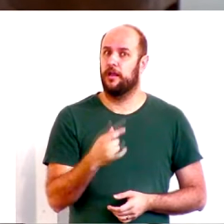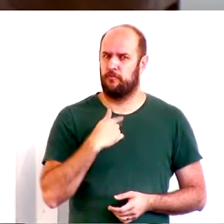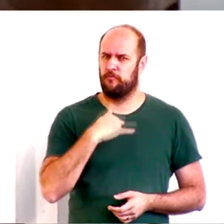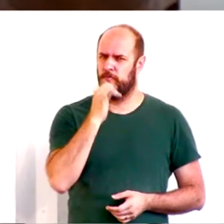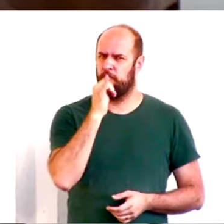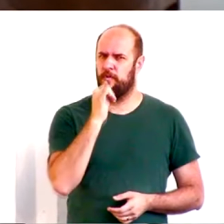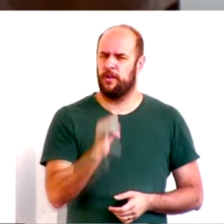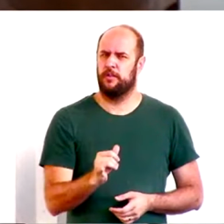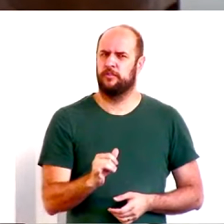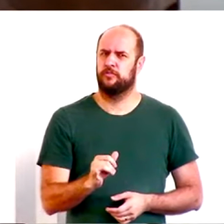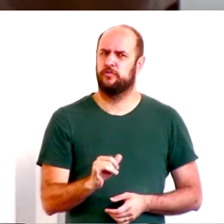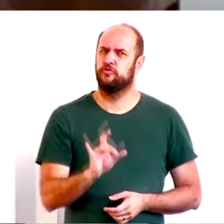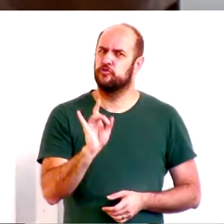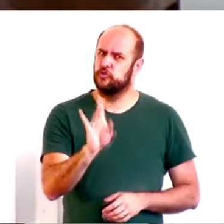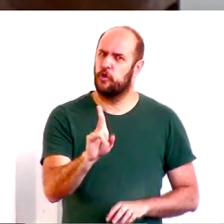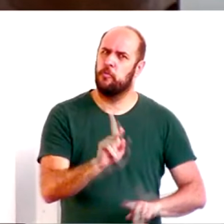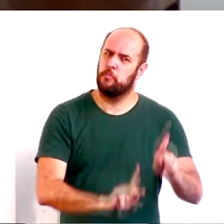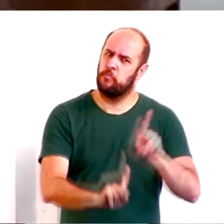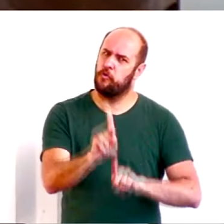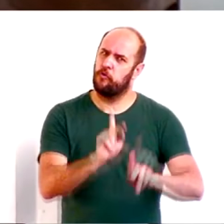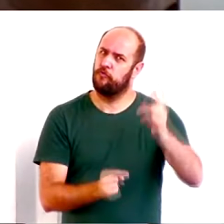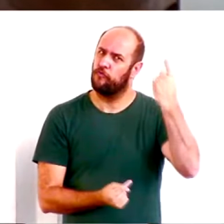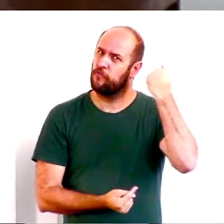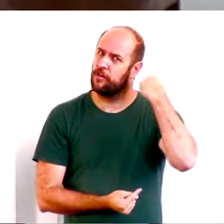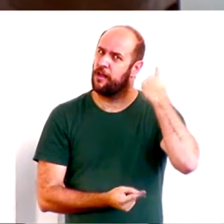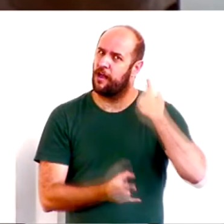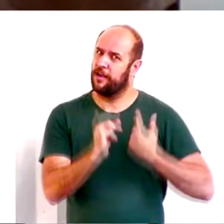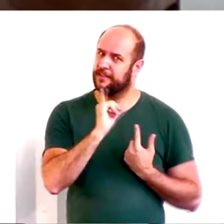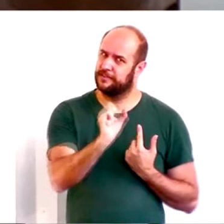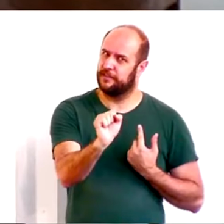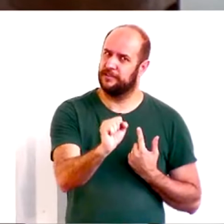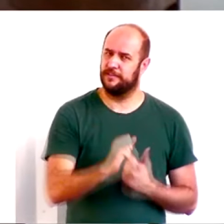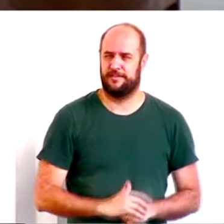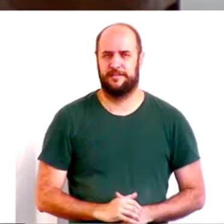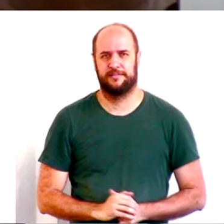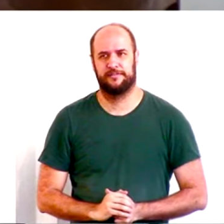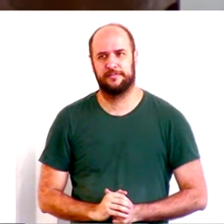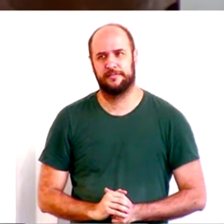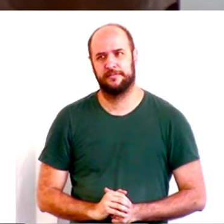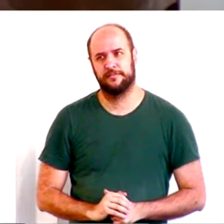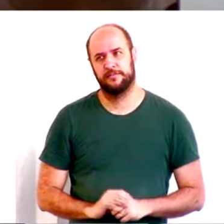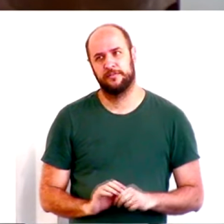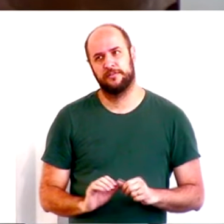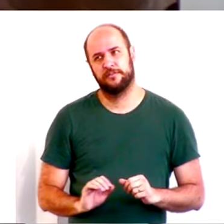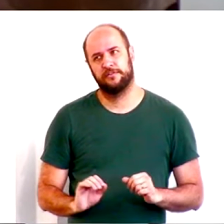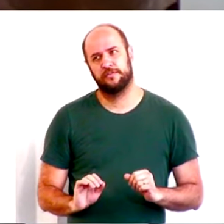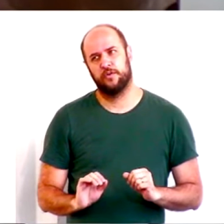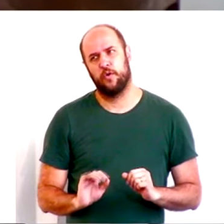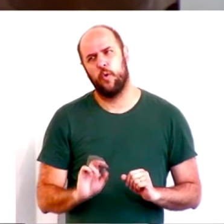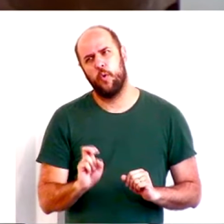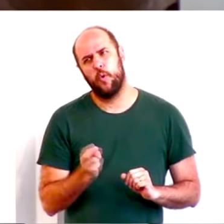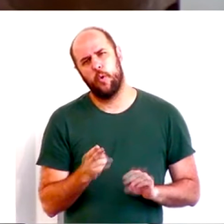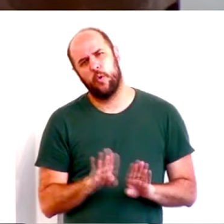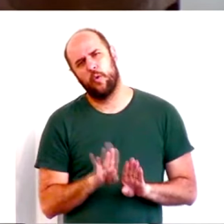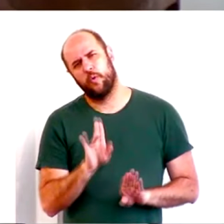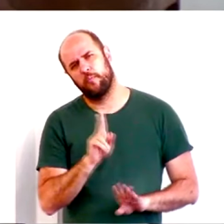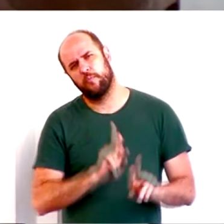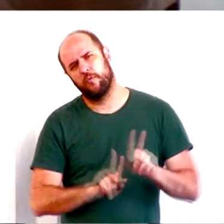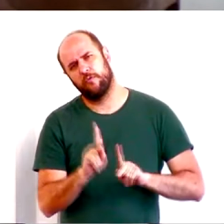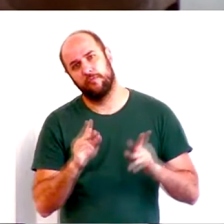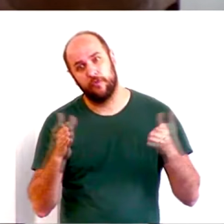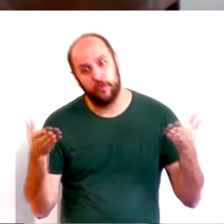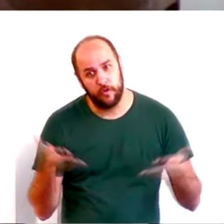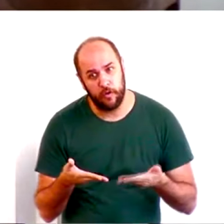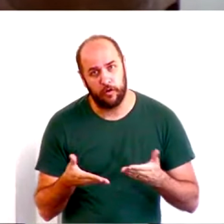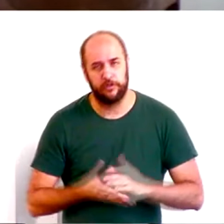só do Povo de Isaías Será que nós também não estamos falando do Povo da atualidade É verdade